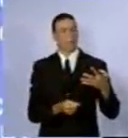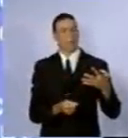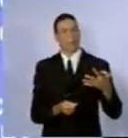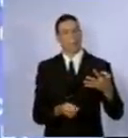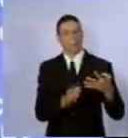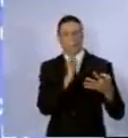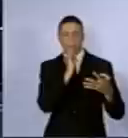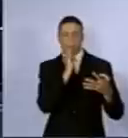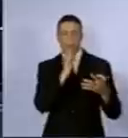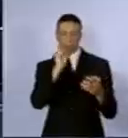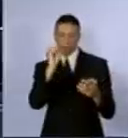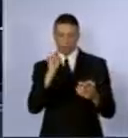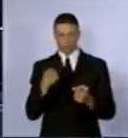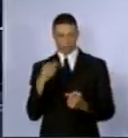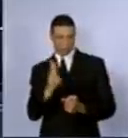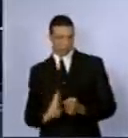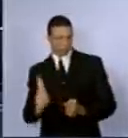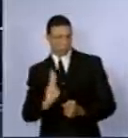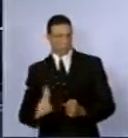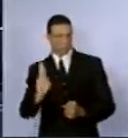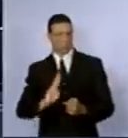quando nós utilizamos os aparelhos,